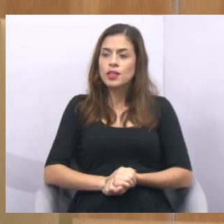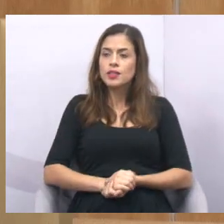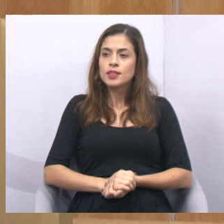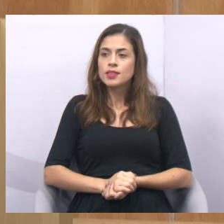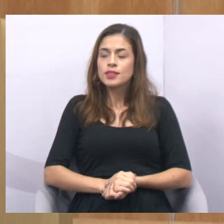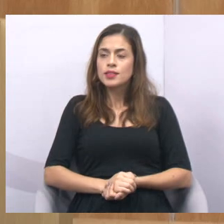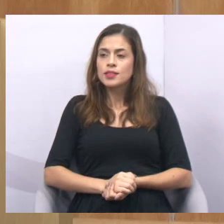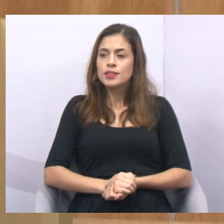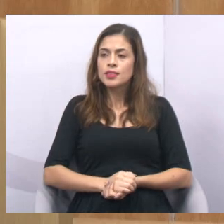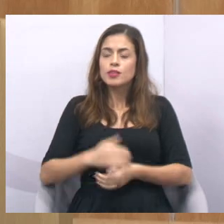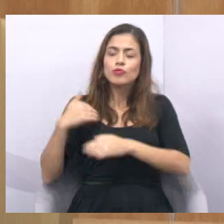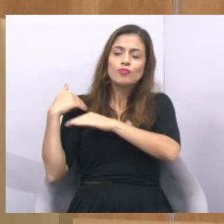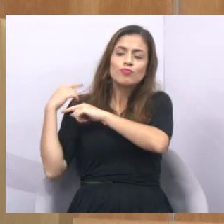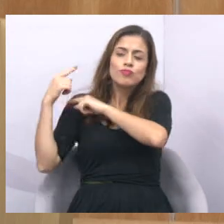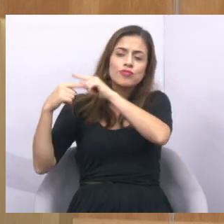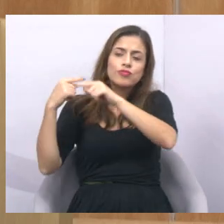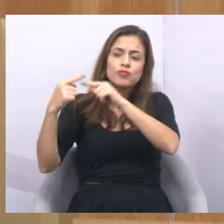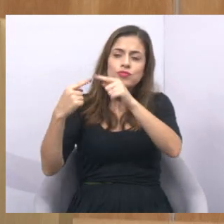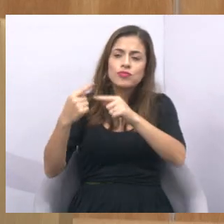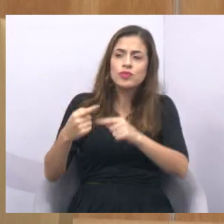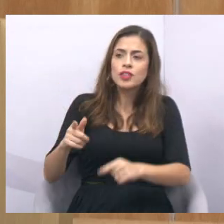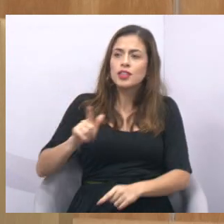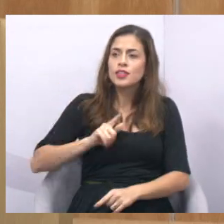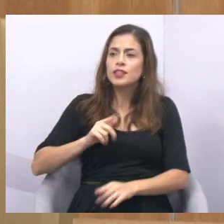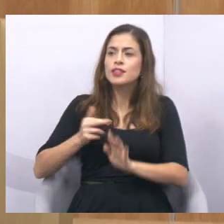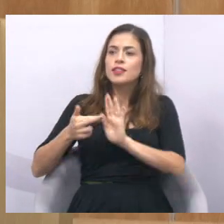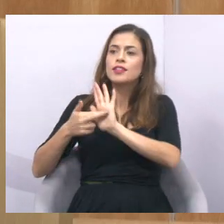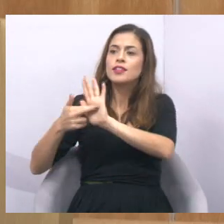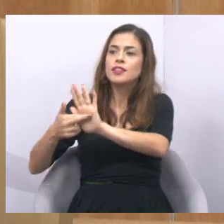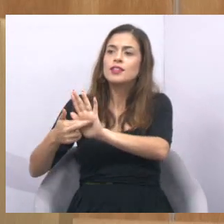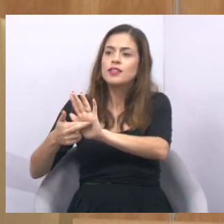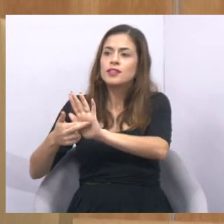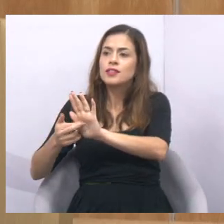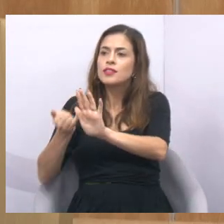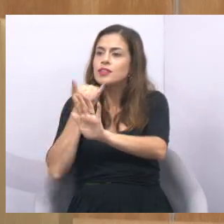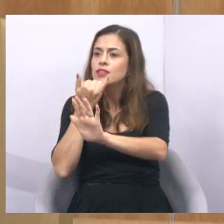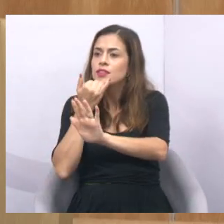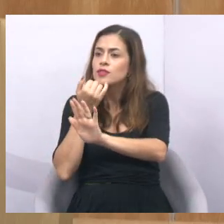da sua época, e teve com você como referência, desculpa por você,